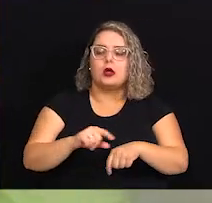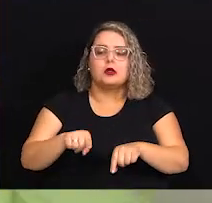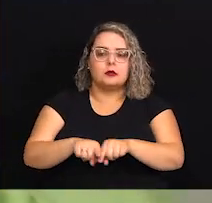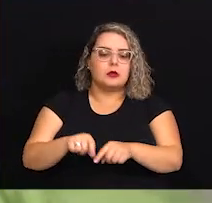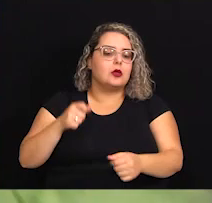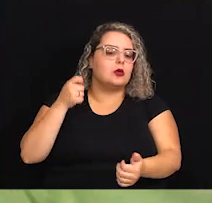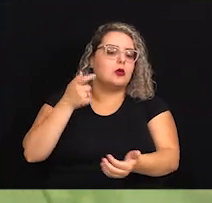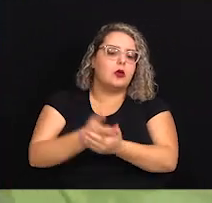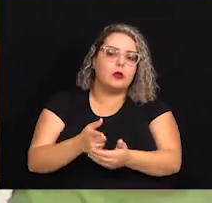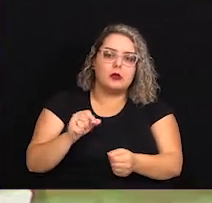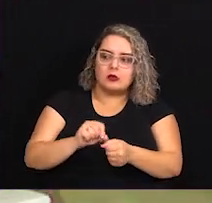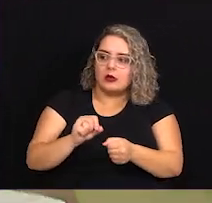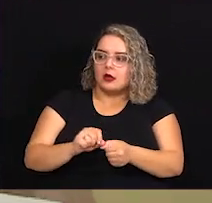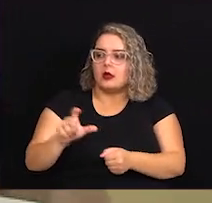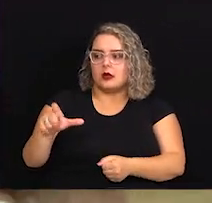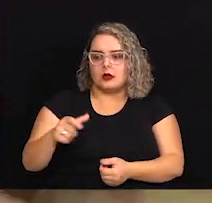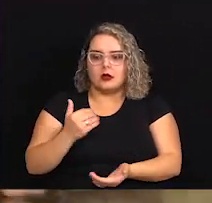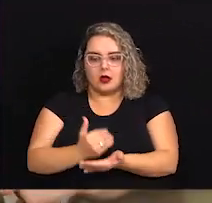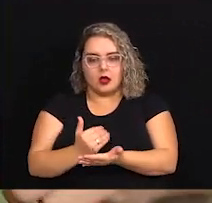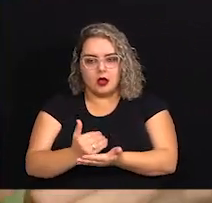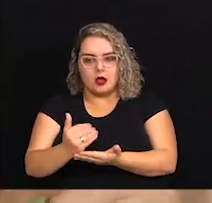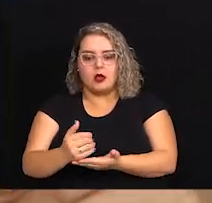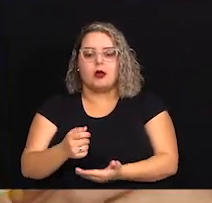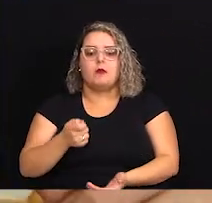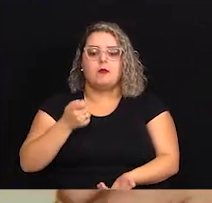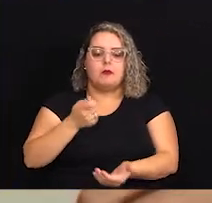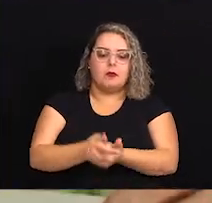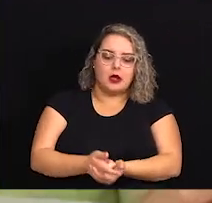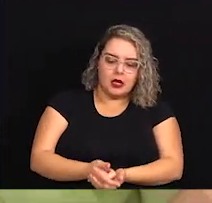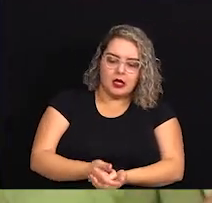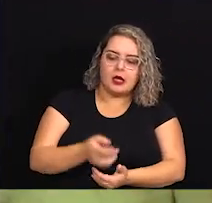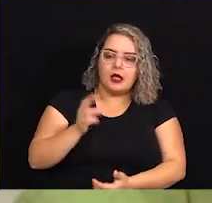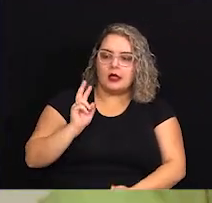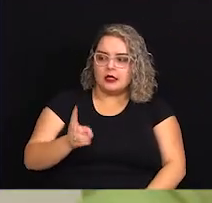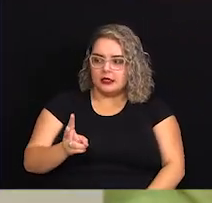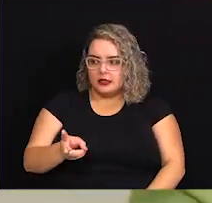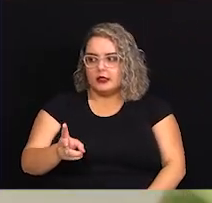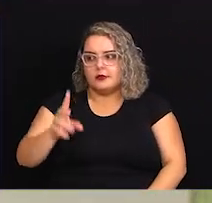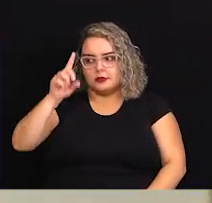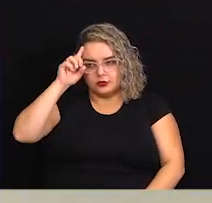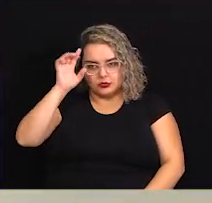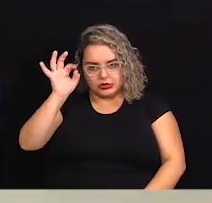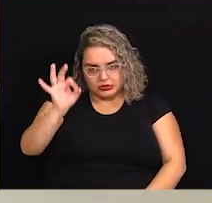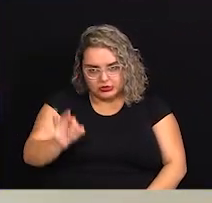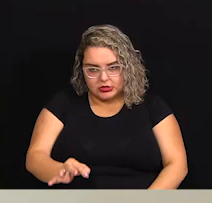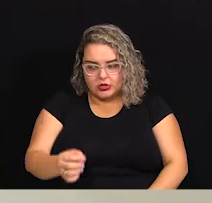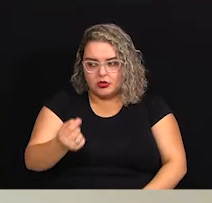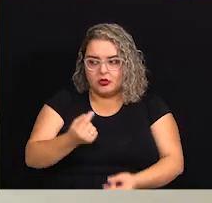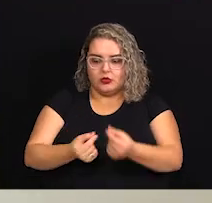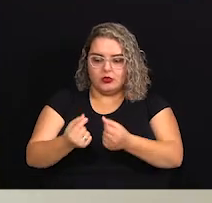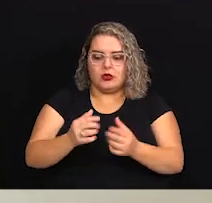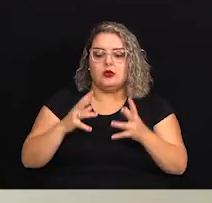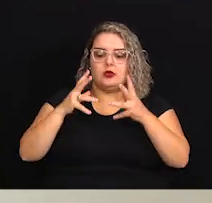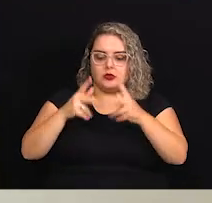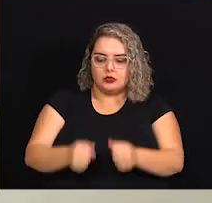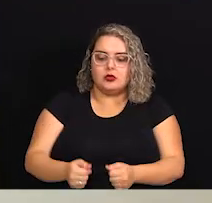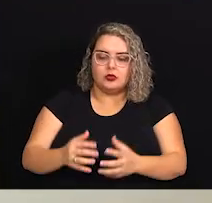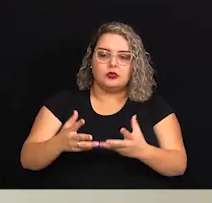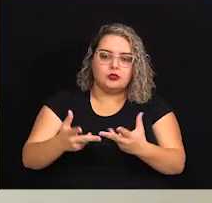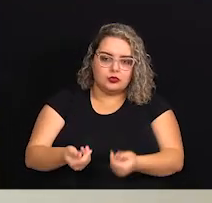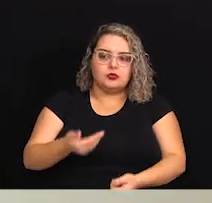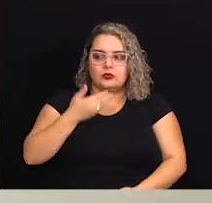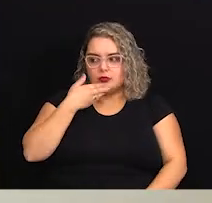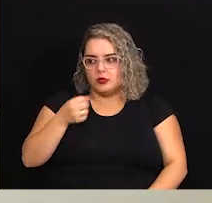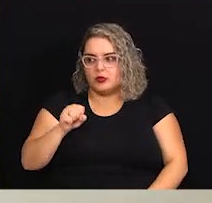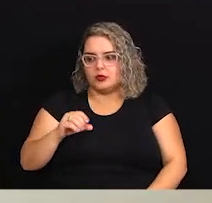de compras que você faz, cartão de crédito, né, pagar o cartão de crédito sempre na data correta, o valor total, tudo isso